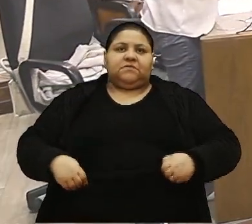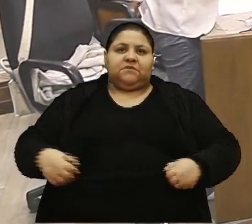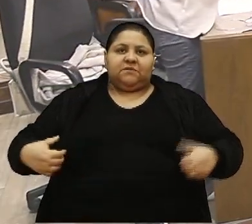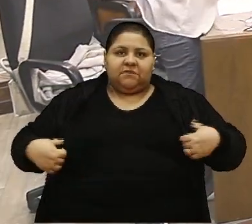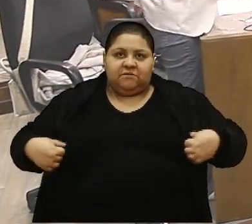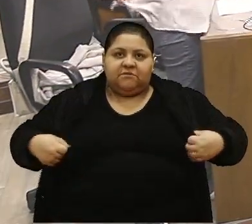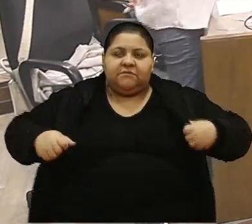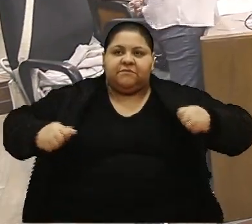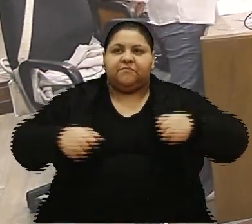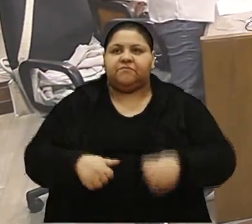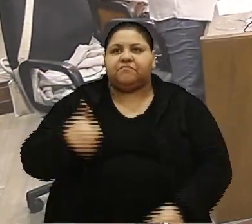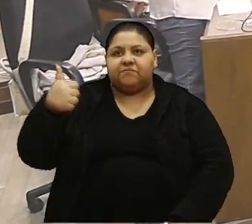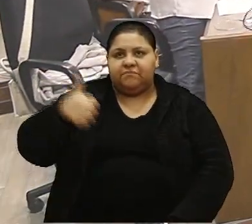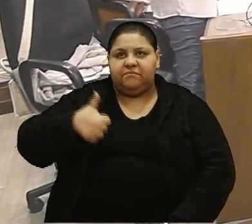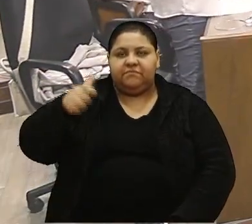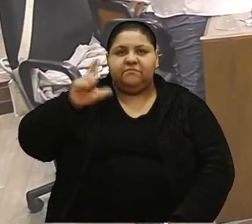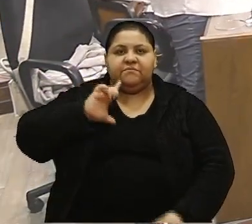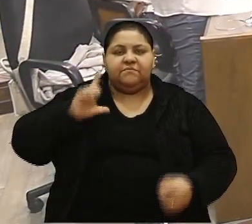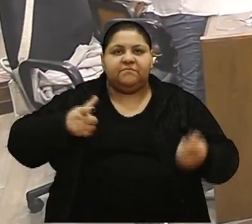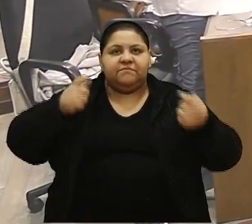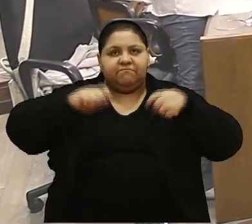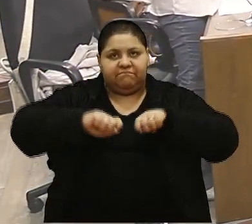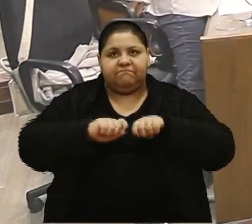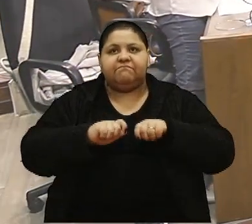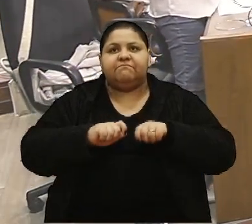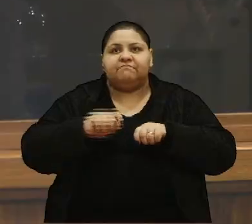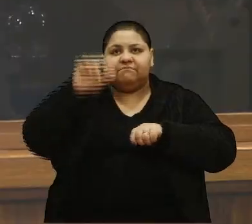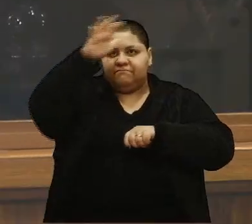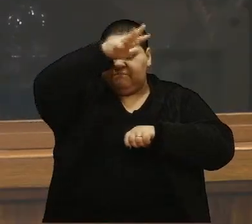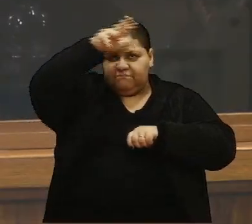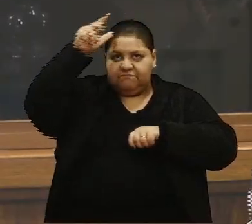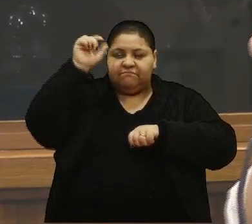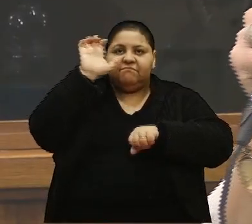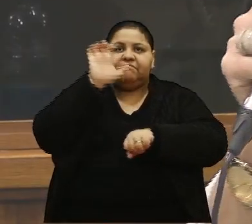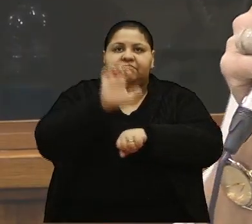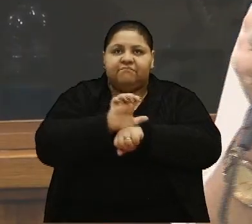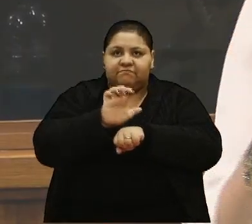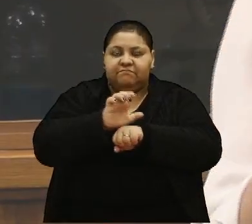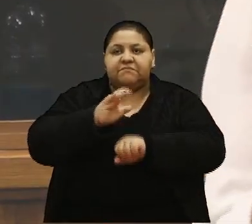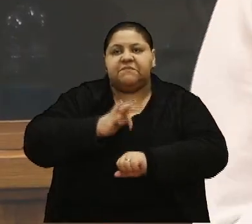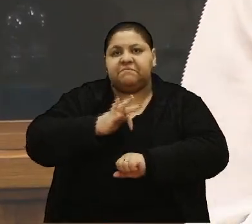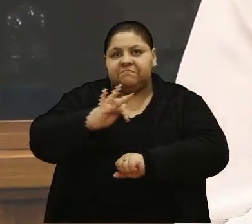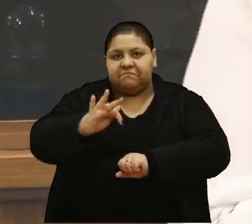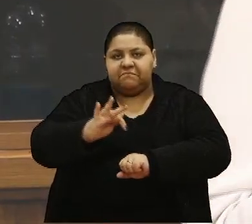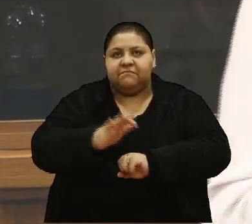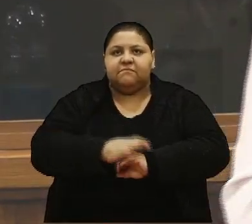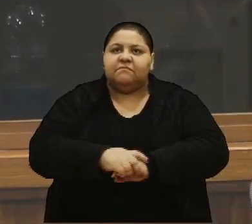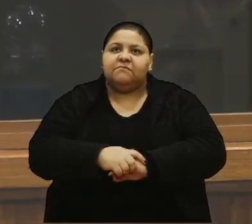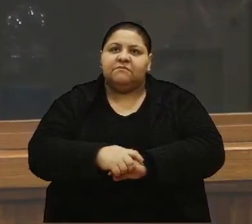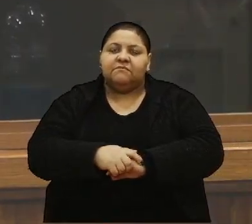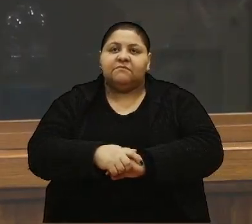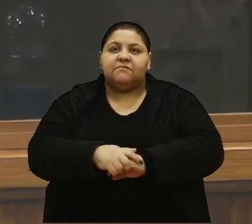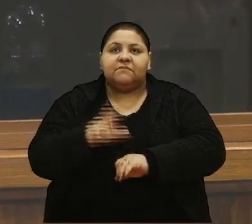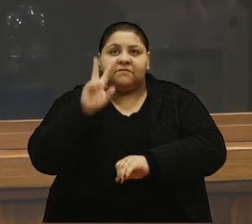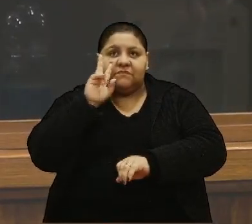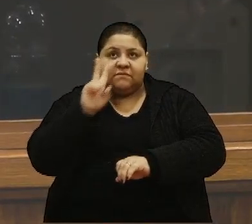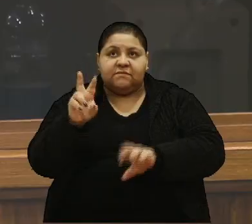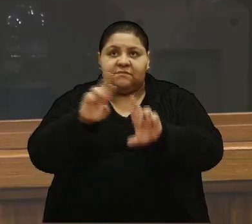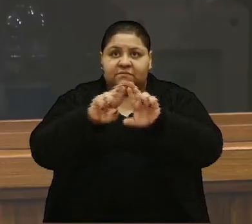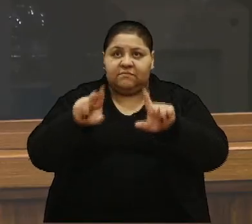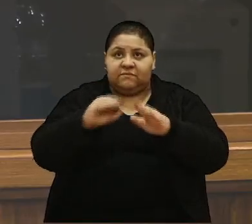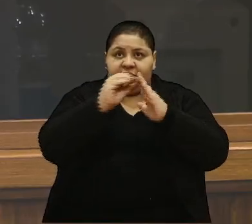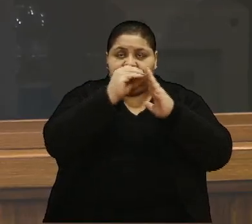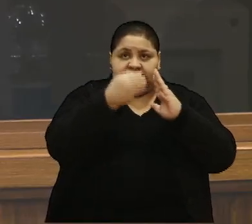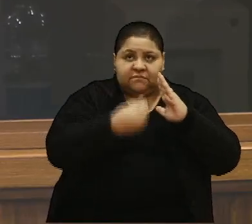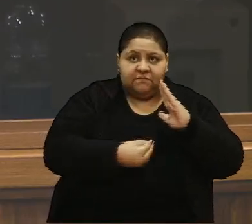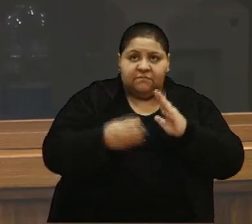Bom, primeiro tem competências, né? Municipal, estadual e nacional. E vamos ver a diferença do SAMAI e